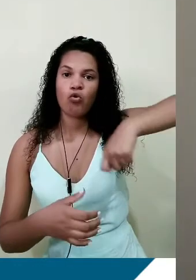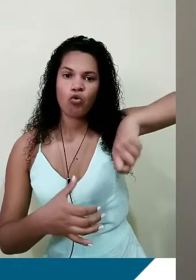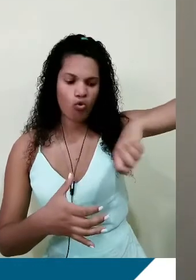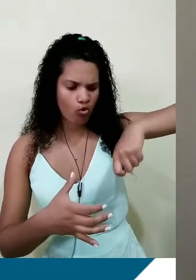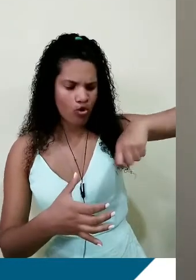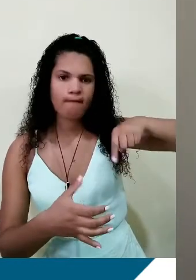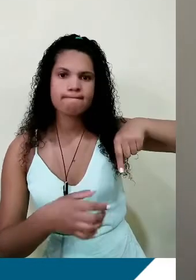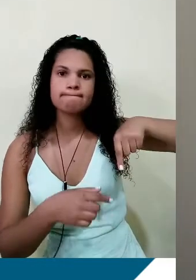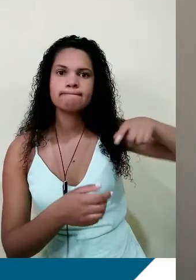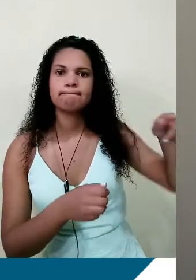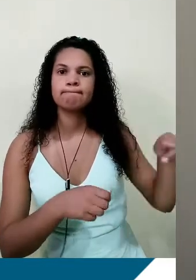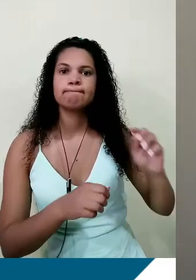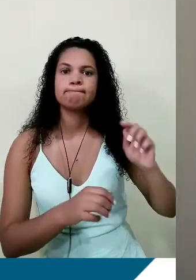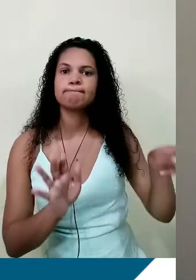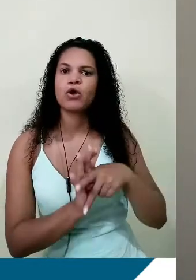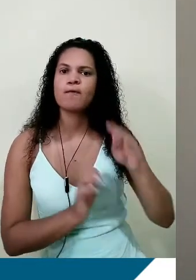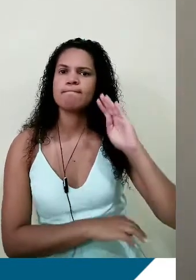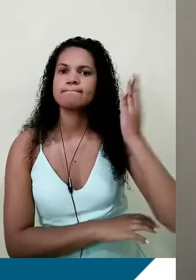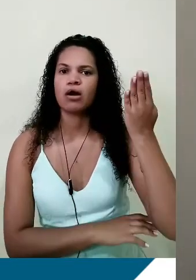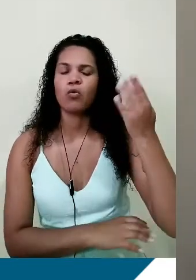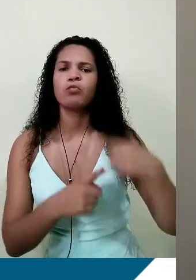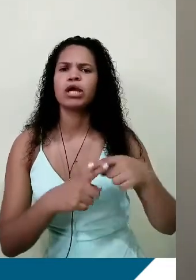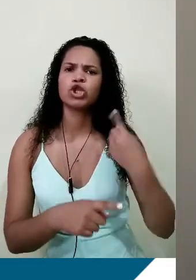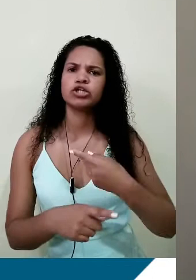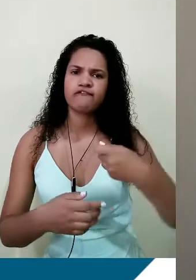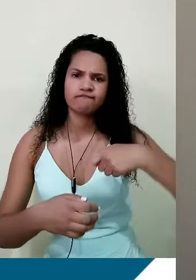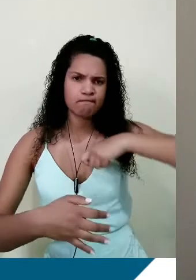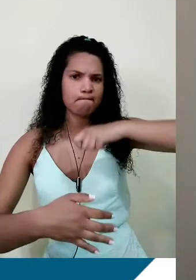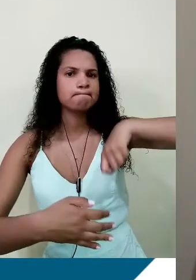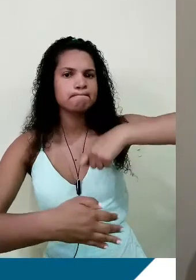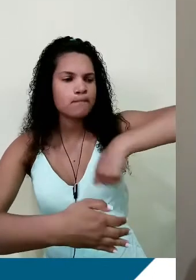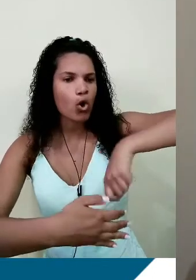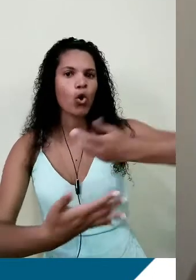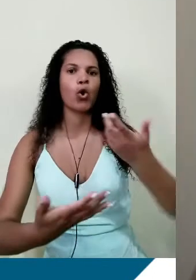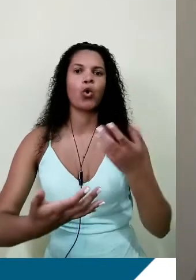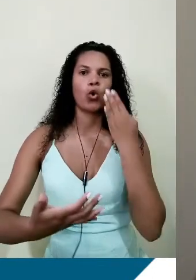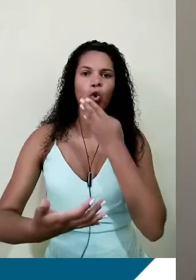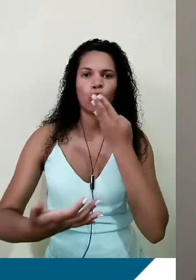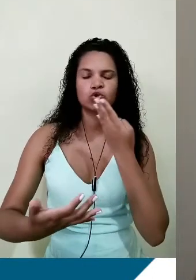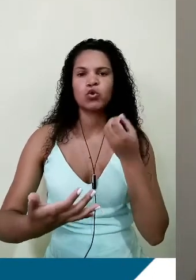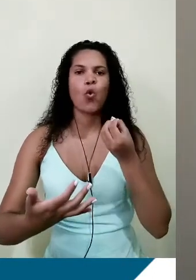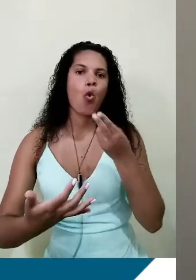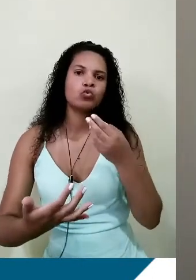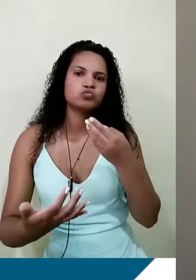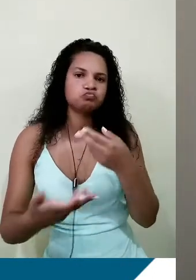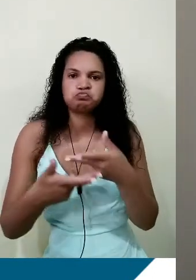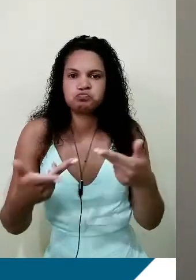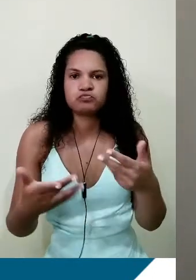para bolo, vai fazer brigadeiro e coisas do tipo, é bom que nós utilizemos colheres de pau para